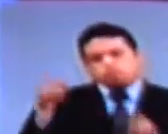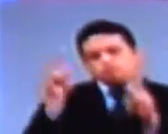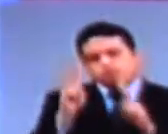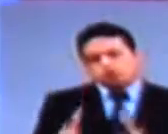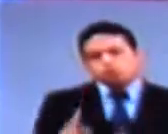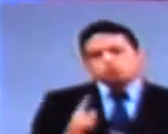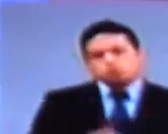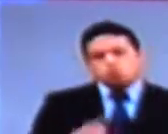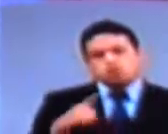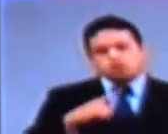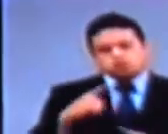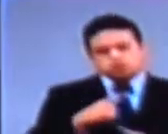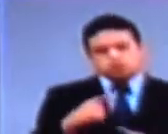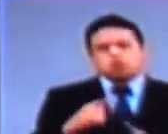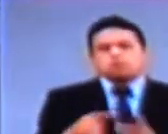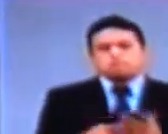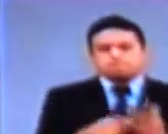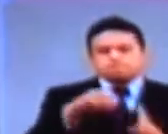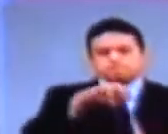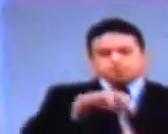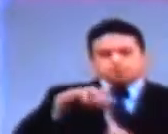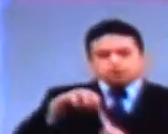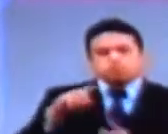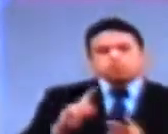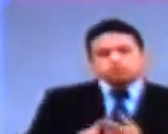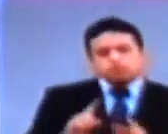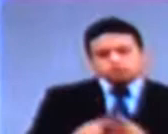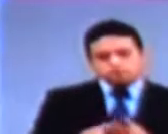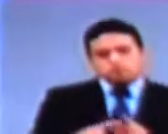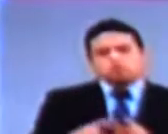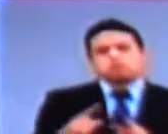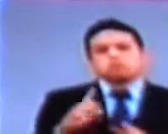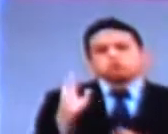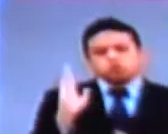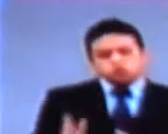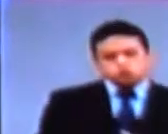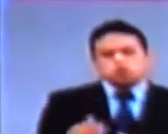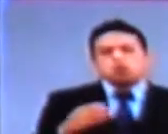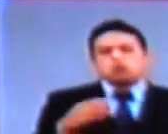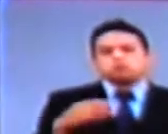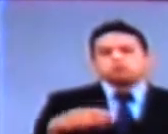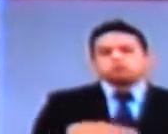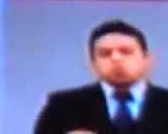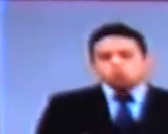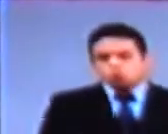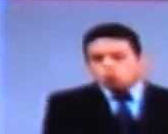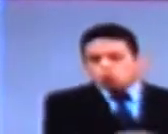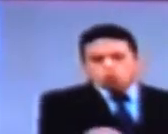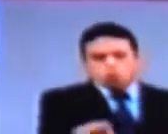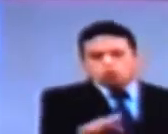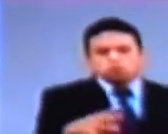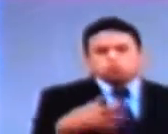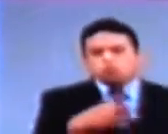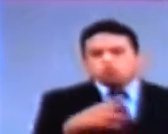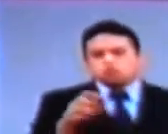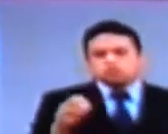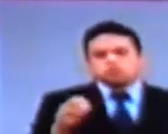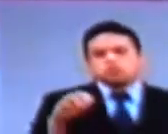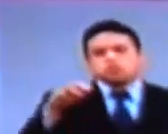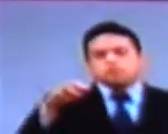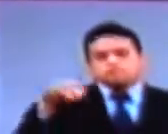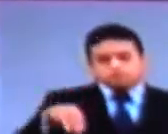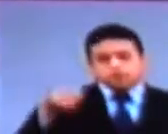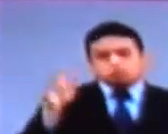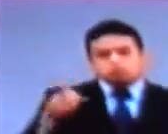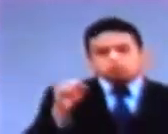tranquilo que tem sinalização, a pista foi quase toda aberta, nos locais, 450 metros estava interditado, a